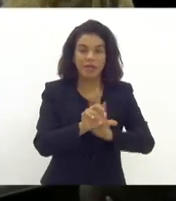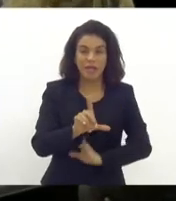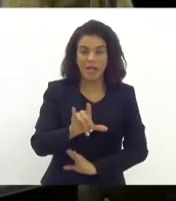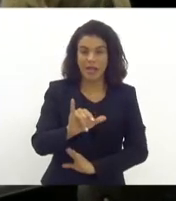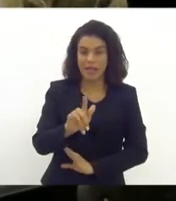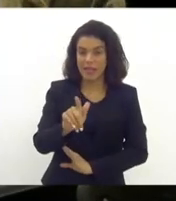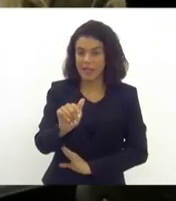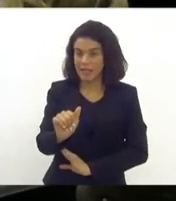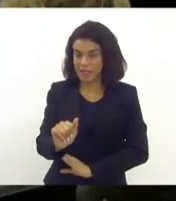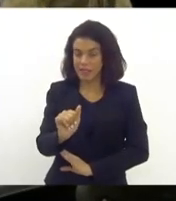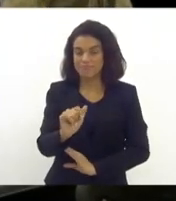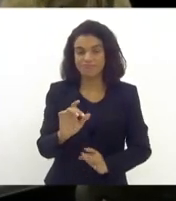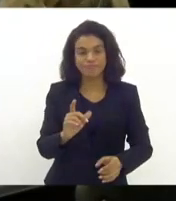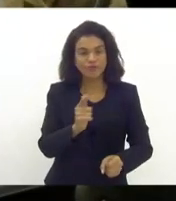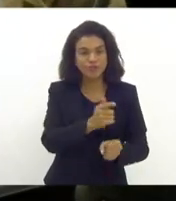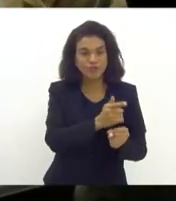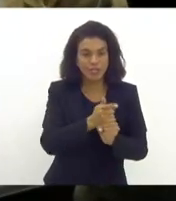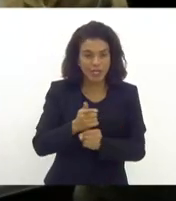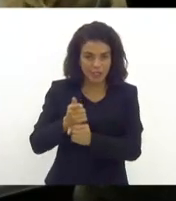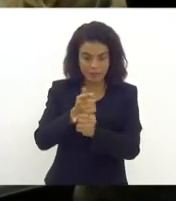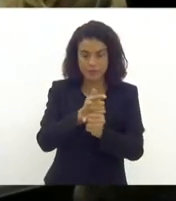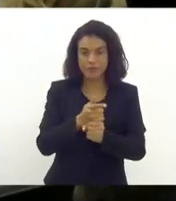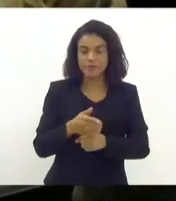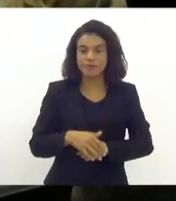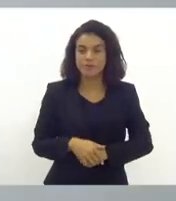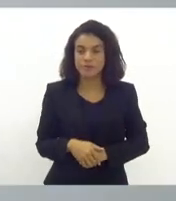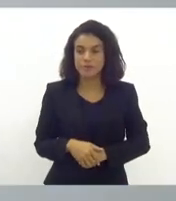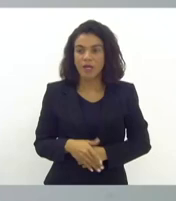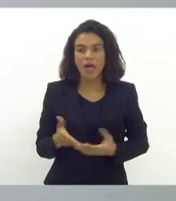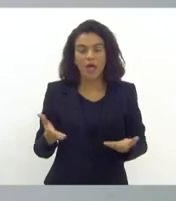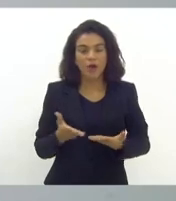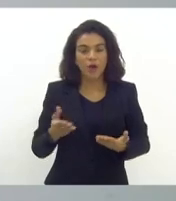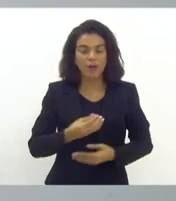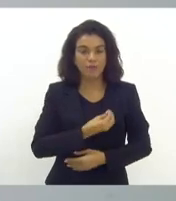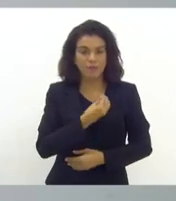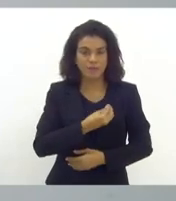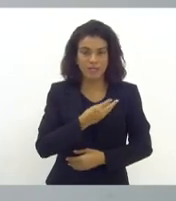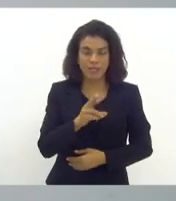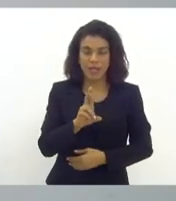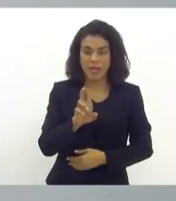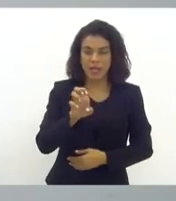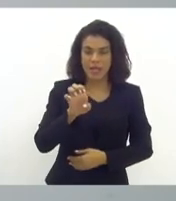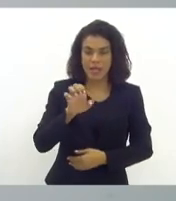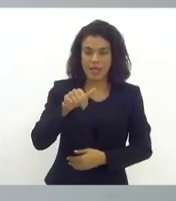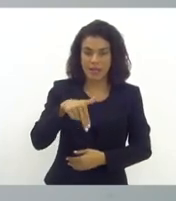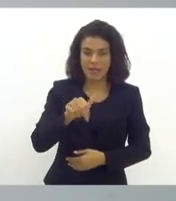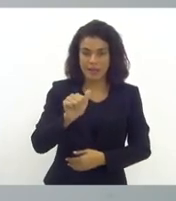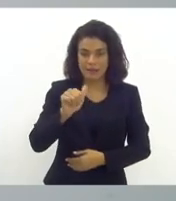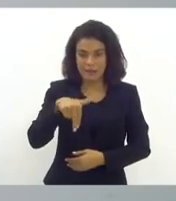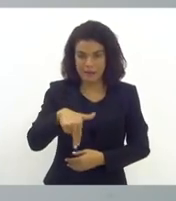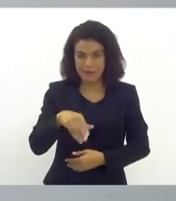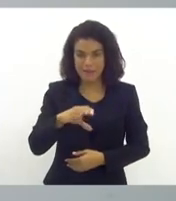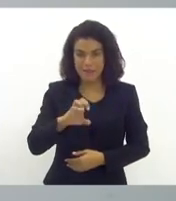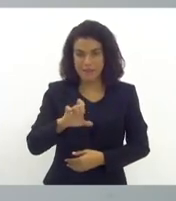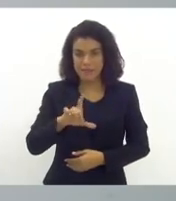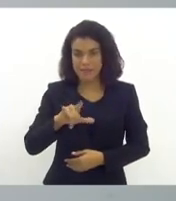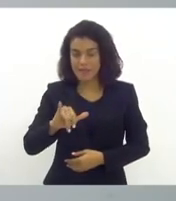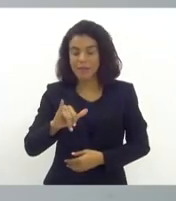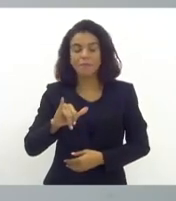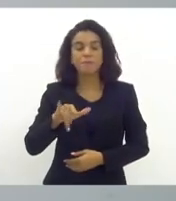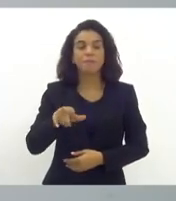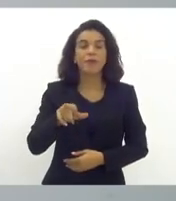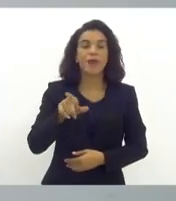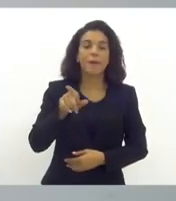demandas que serão apresentadas eu quero aproveitar para registar a presença do Senhor Renan Celi presidente do planetário